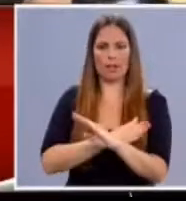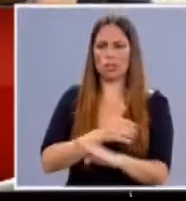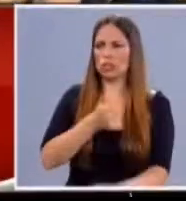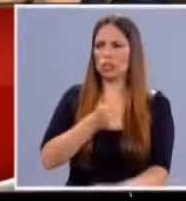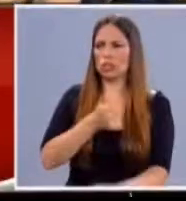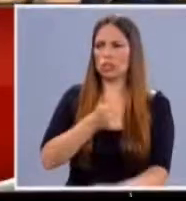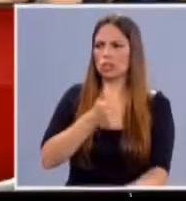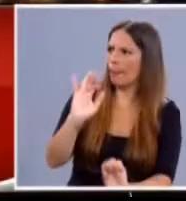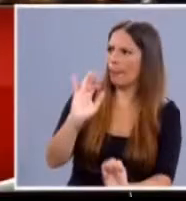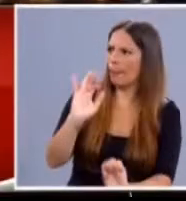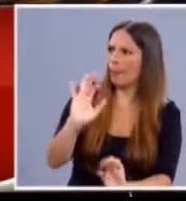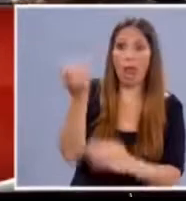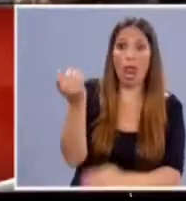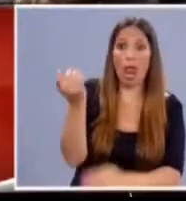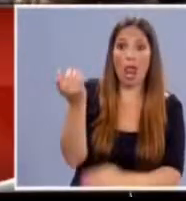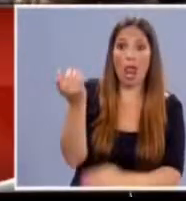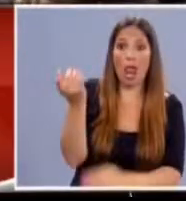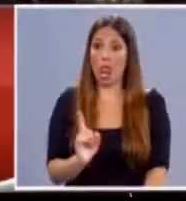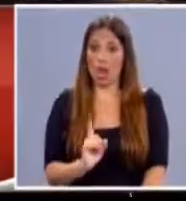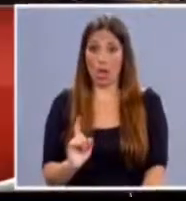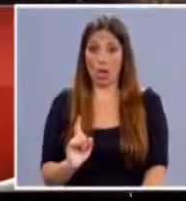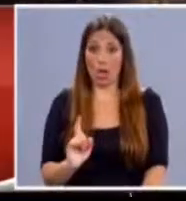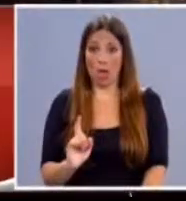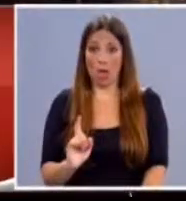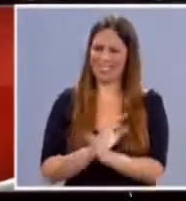que fosse, sem que em seu poder